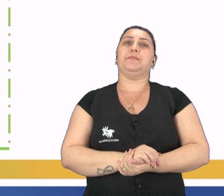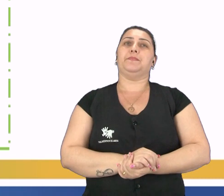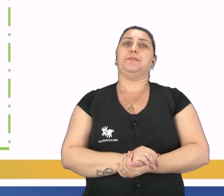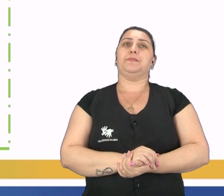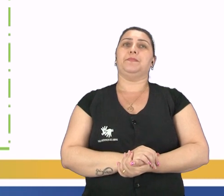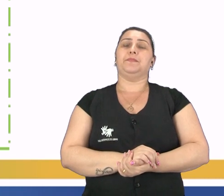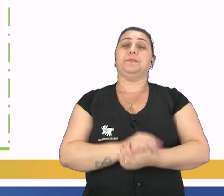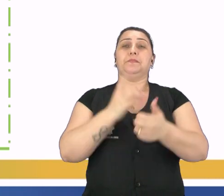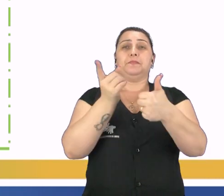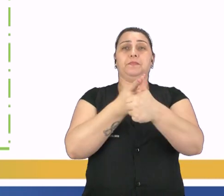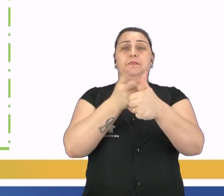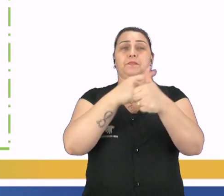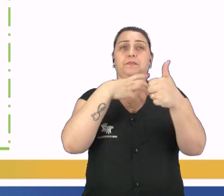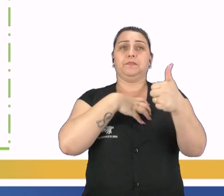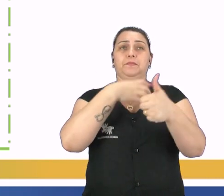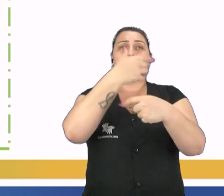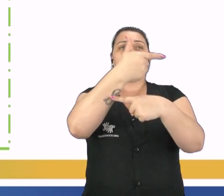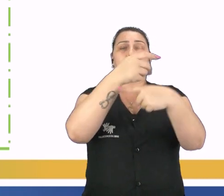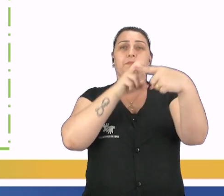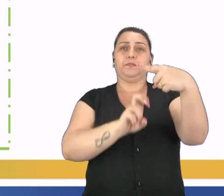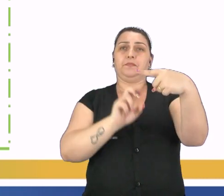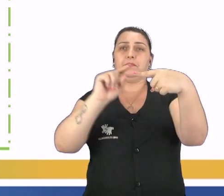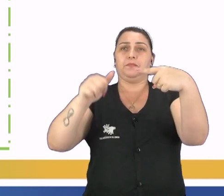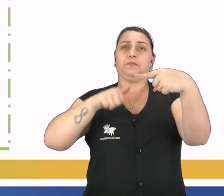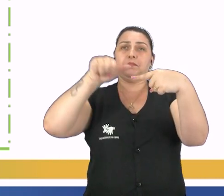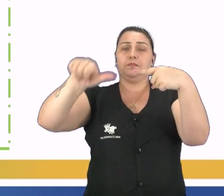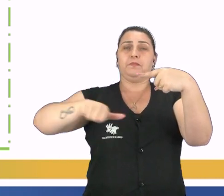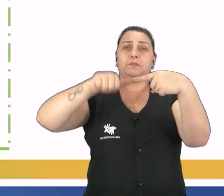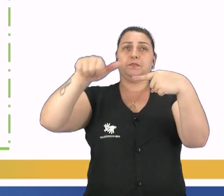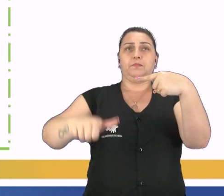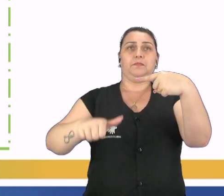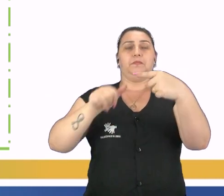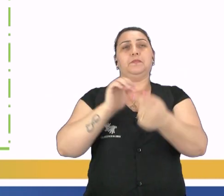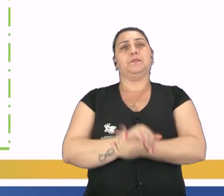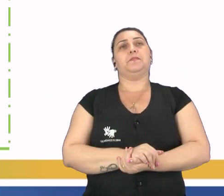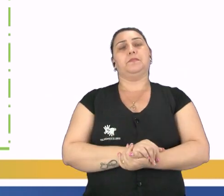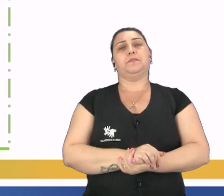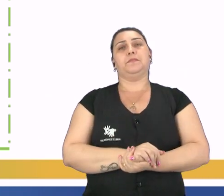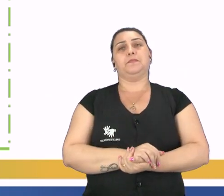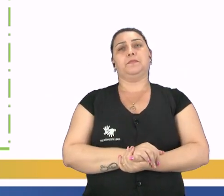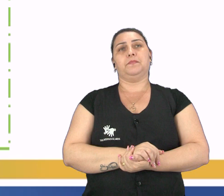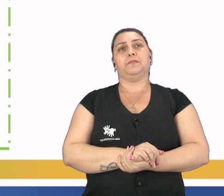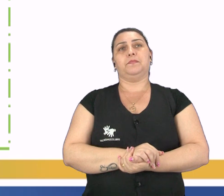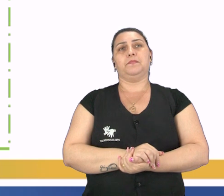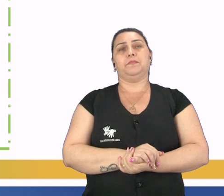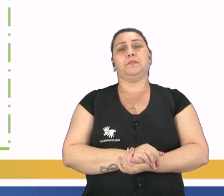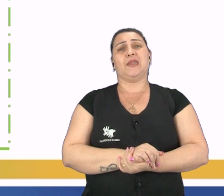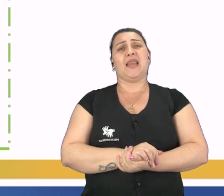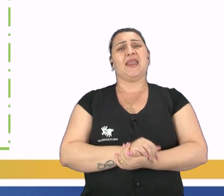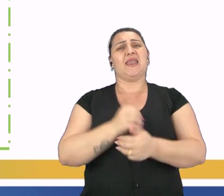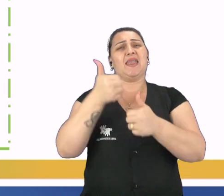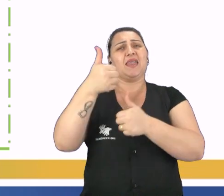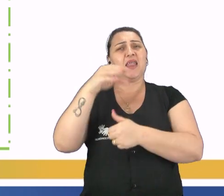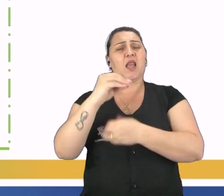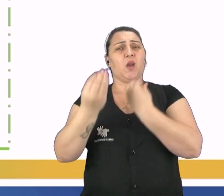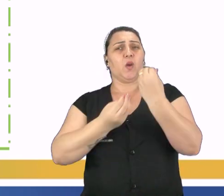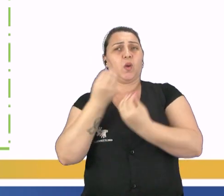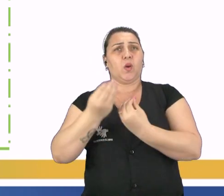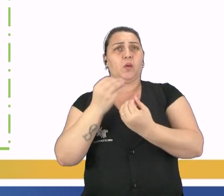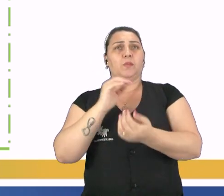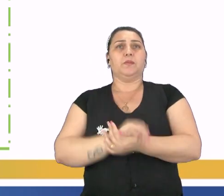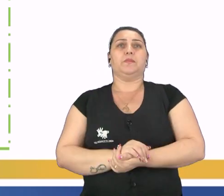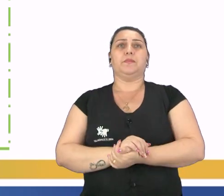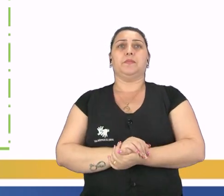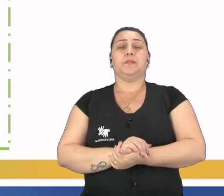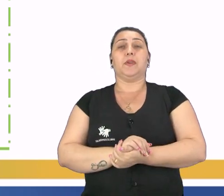diante. A primeira maneira, eu tenho 2/5 e eu quero transformar ela em um denominador decimal. Vamos começar por 10. Como que eu transformo esse 5 em